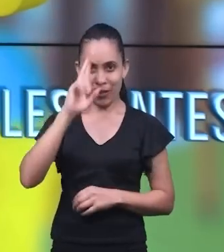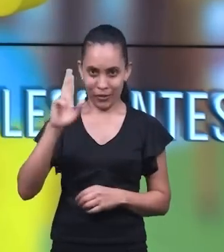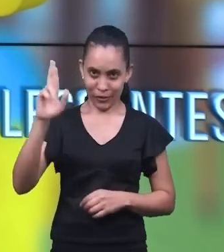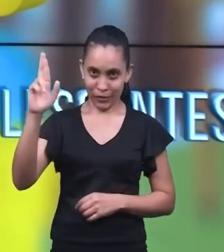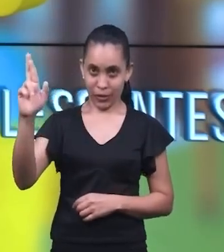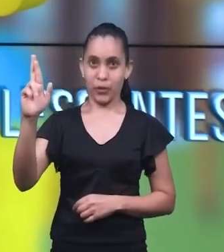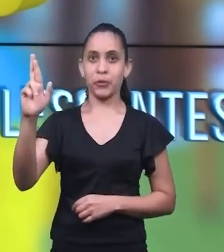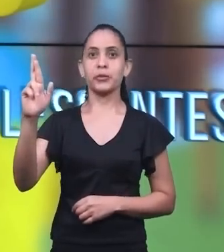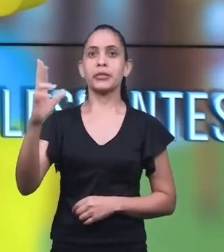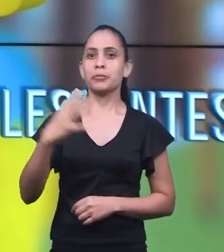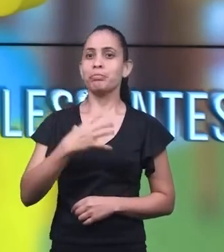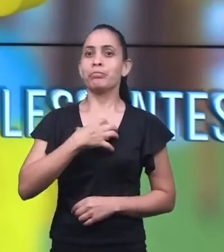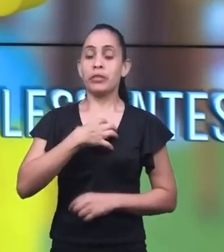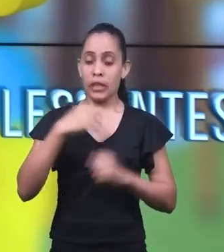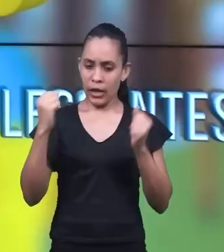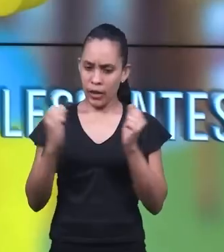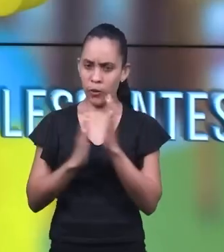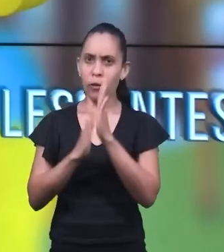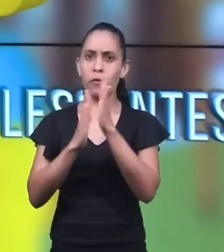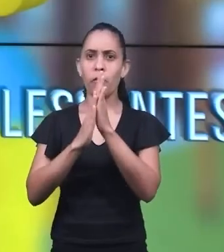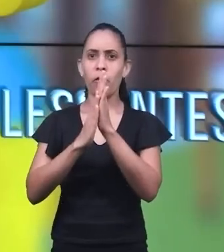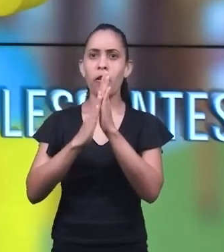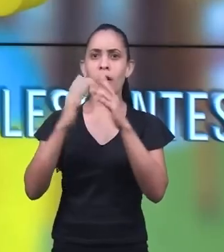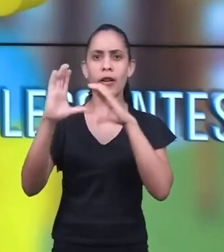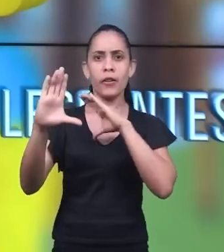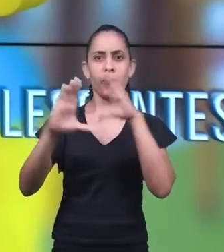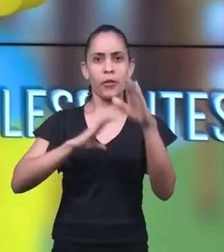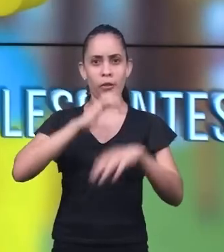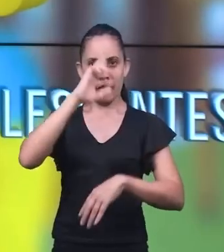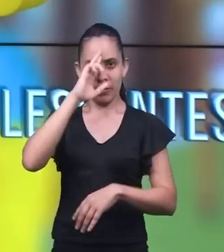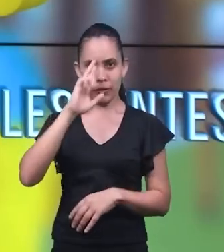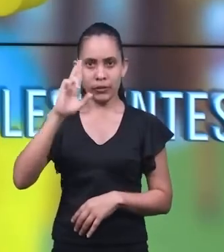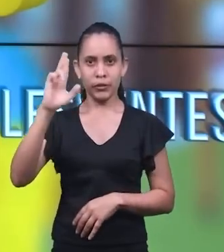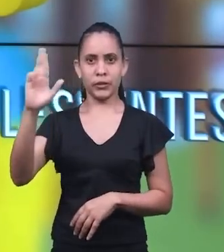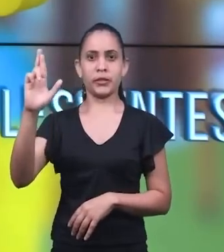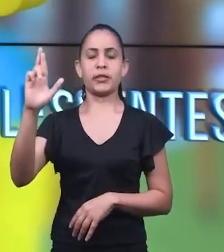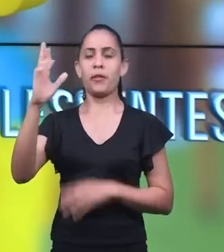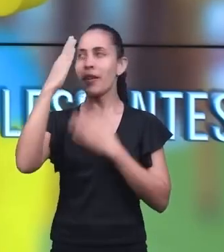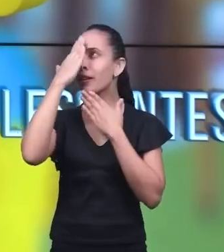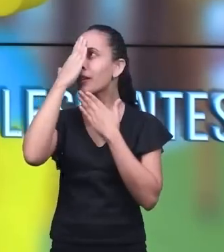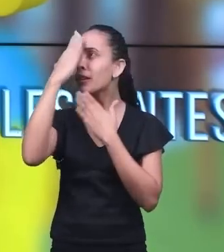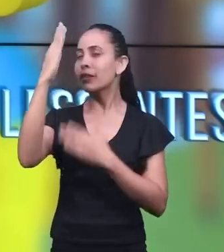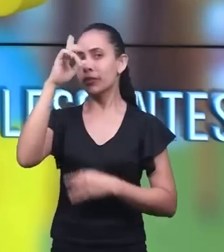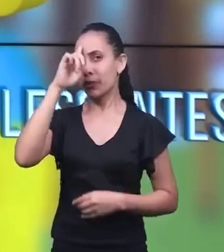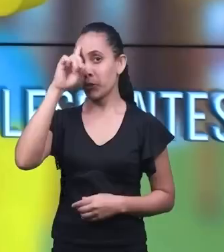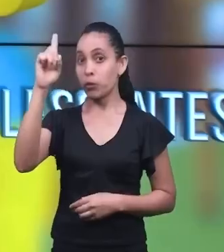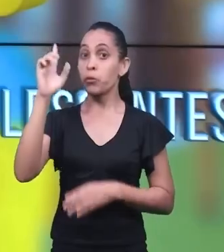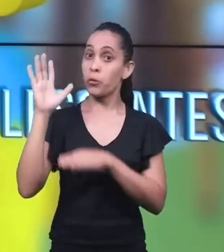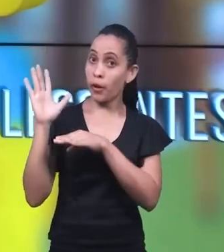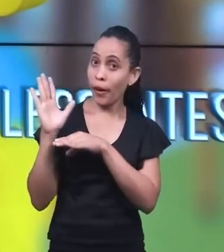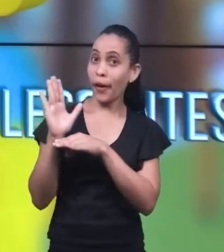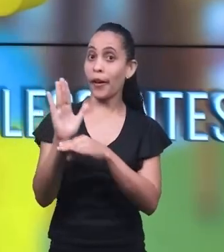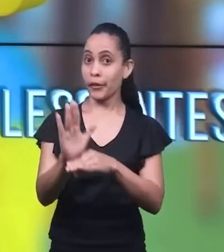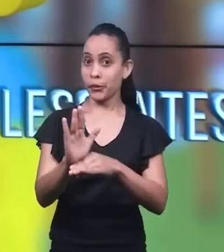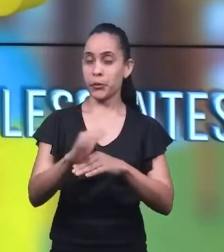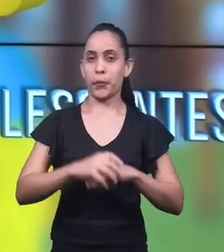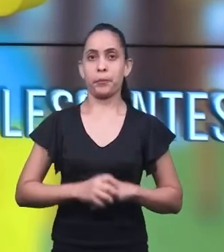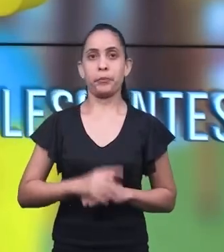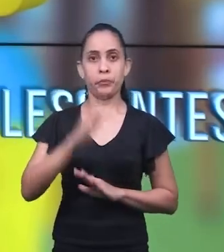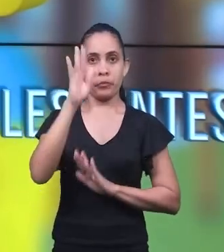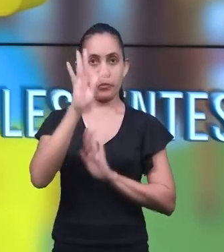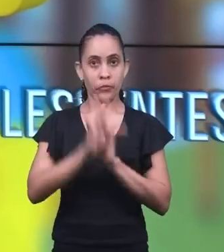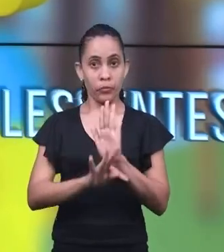de glorificação. Glorificação é louvor, é gratidão, porque até aqui o Senhor